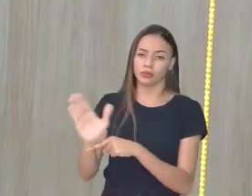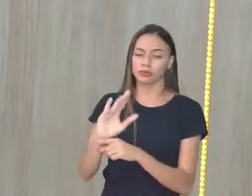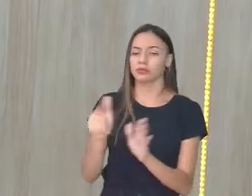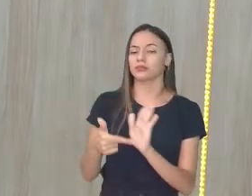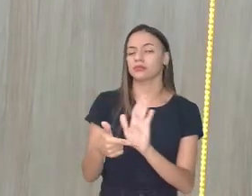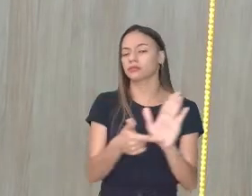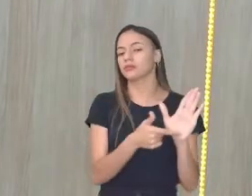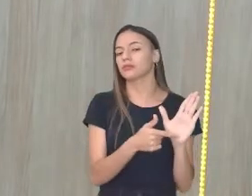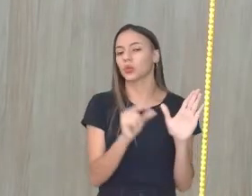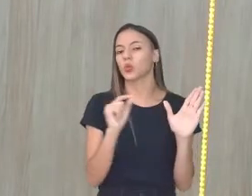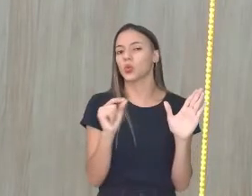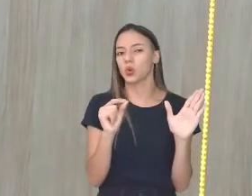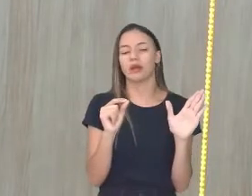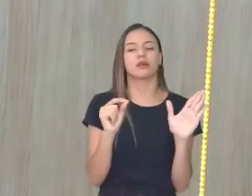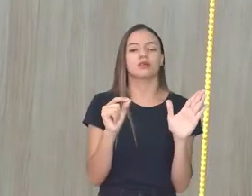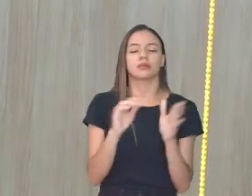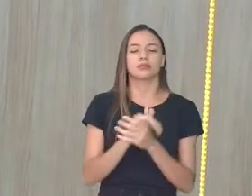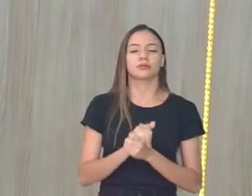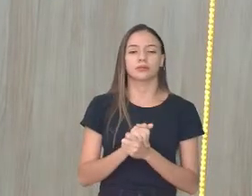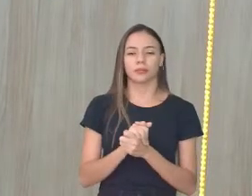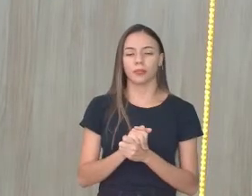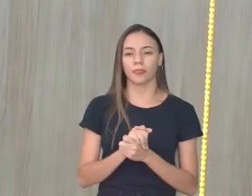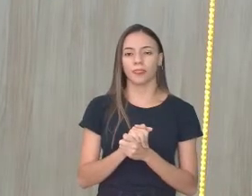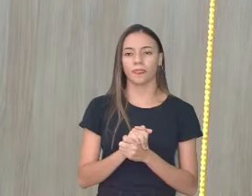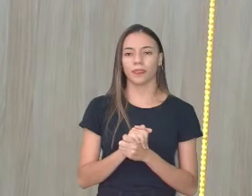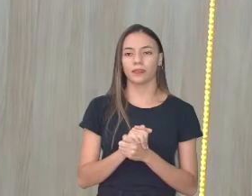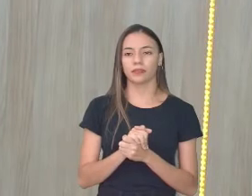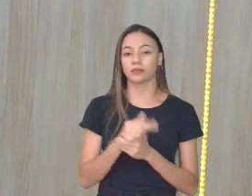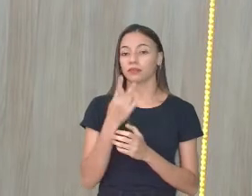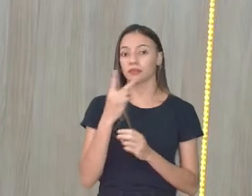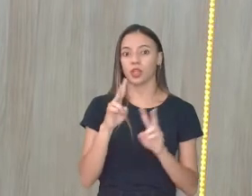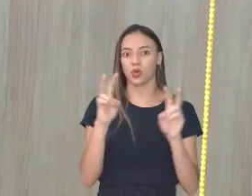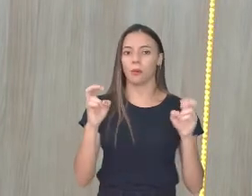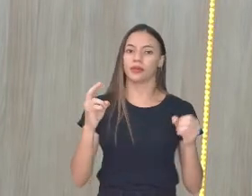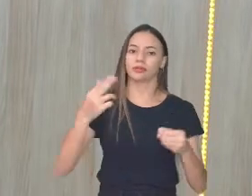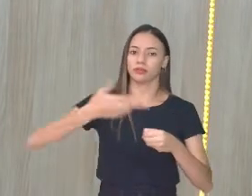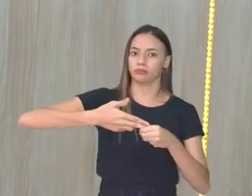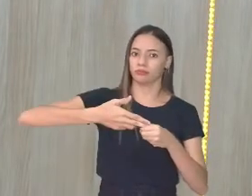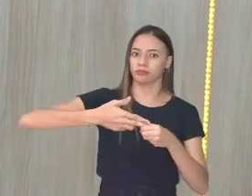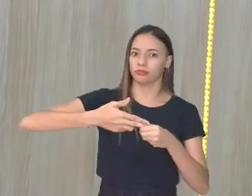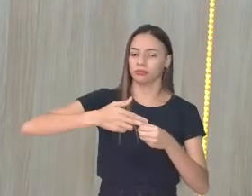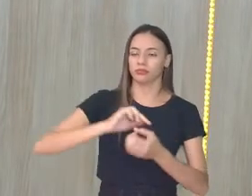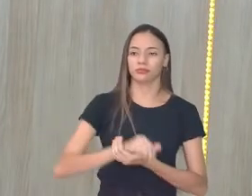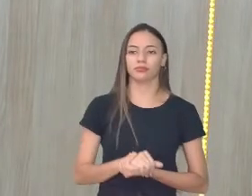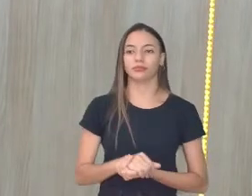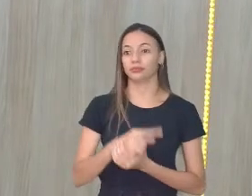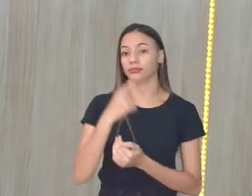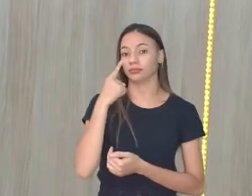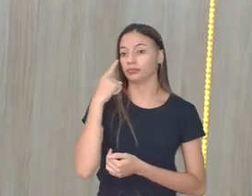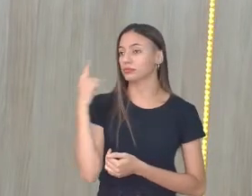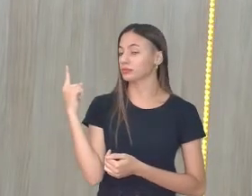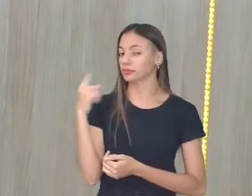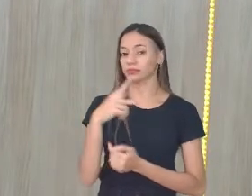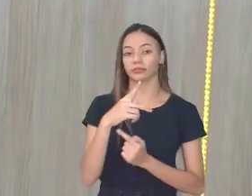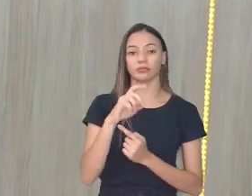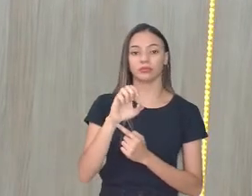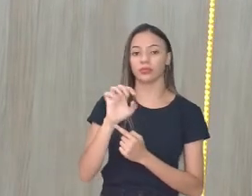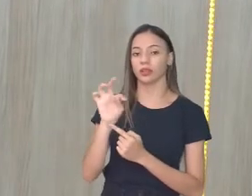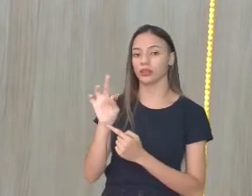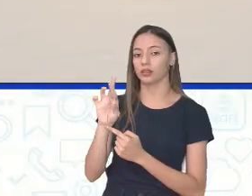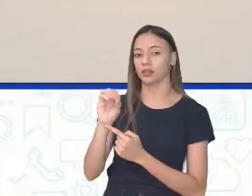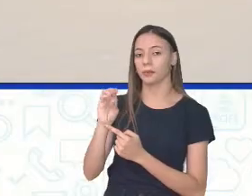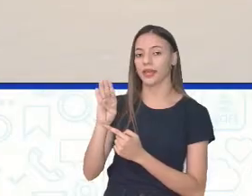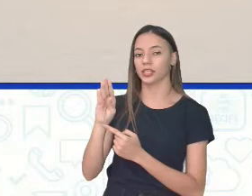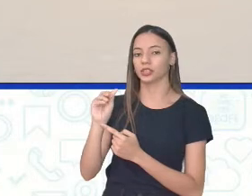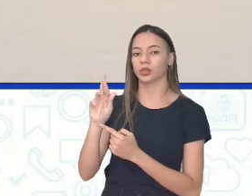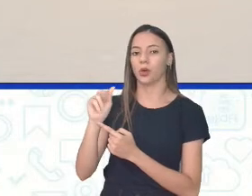trazendo essa ideia, né, da questão do petróleo, né? Aí veja, aí, ó, a Petrobras, ela vai surgir